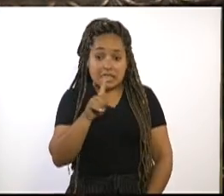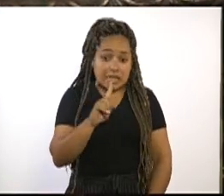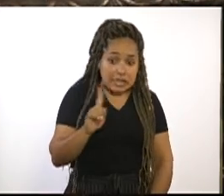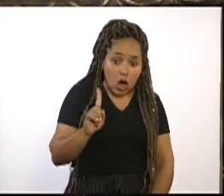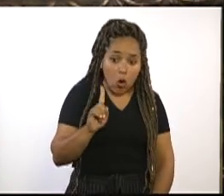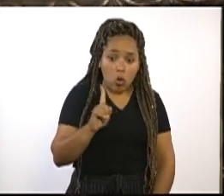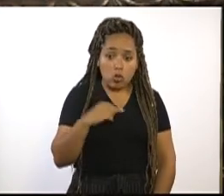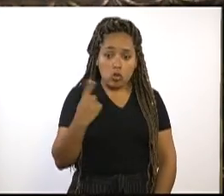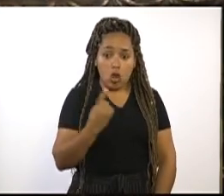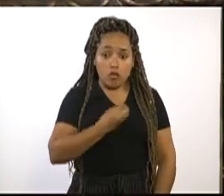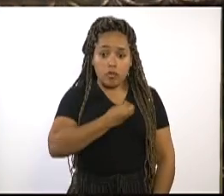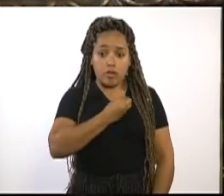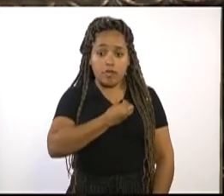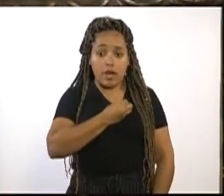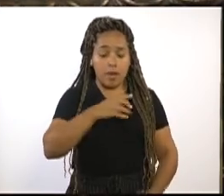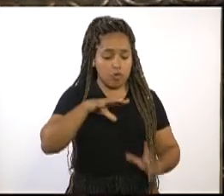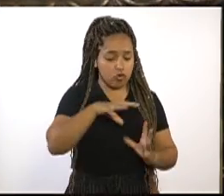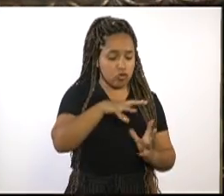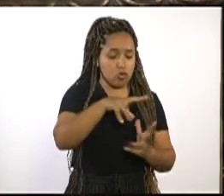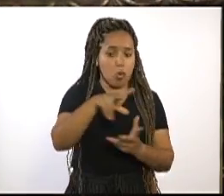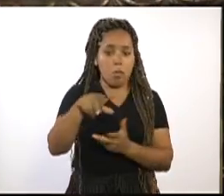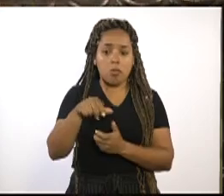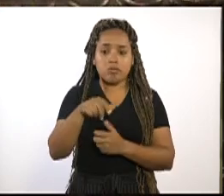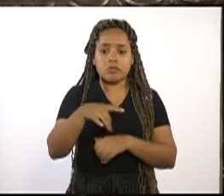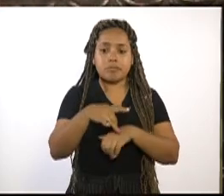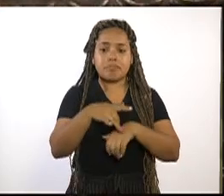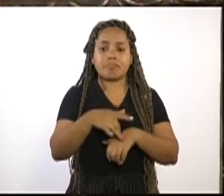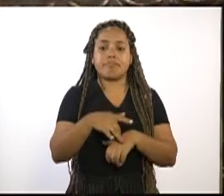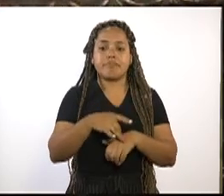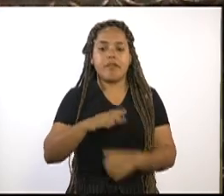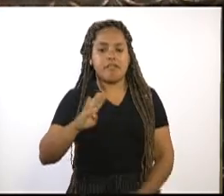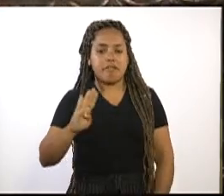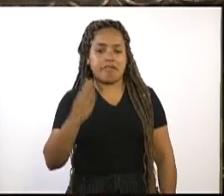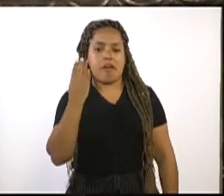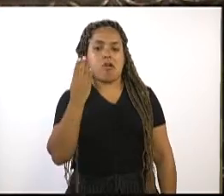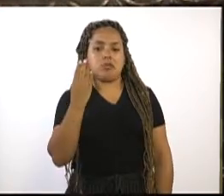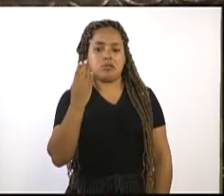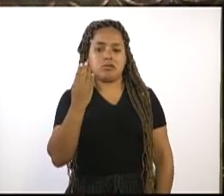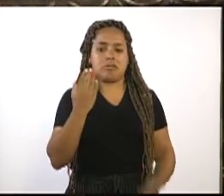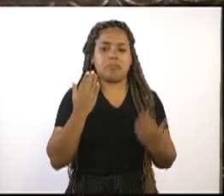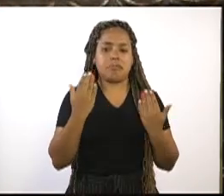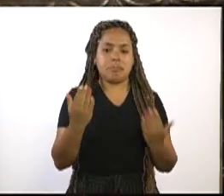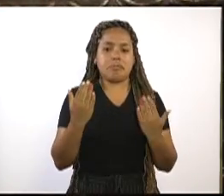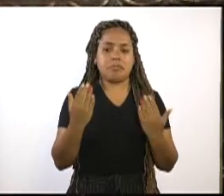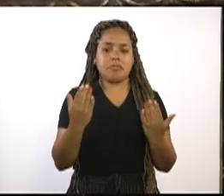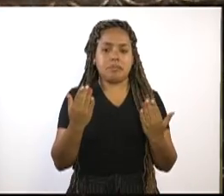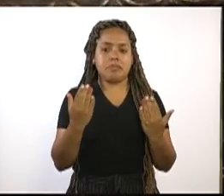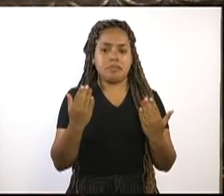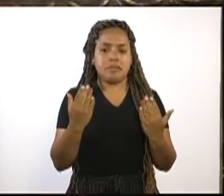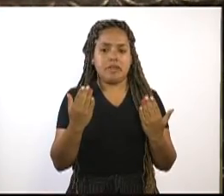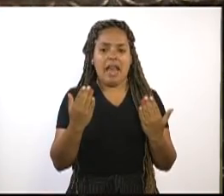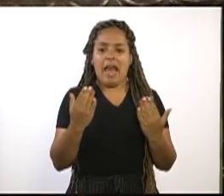mundo da hipocrisia e do pseudo-antagonismo.